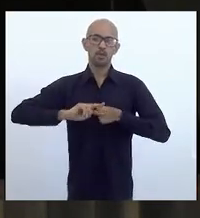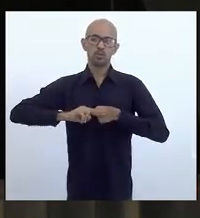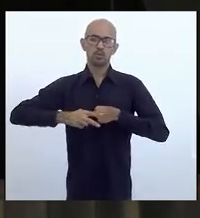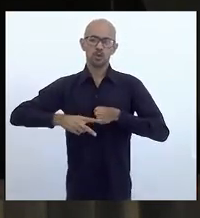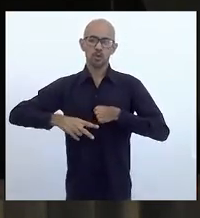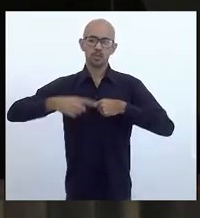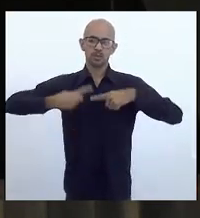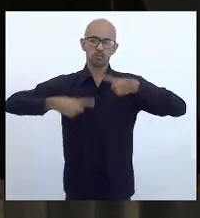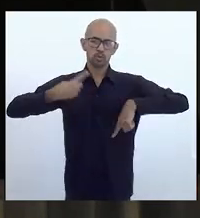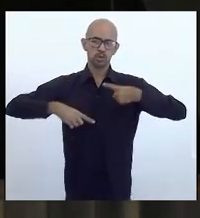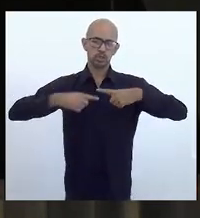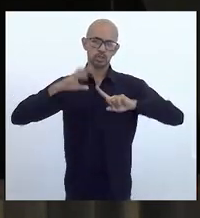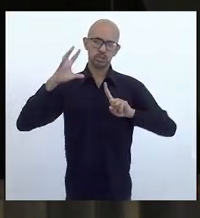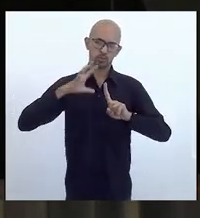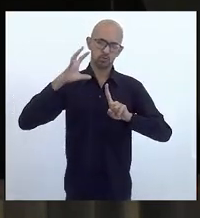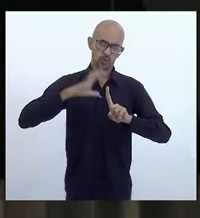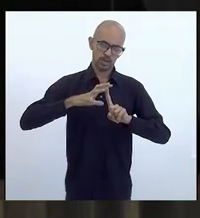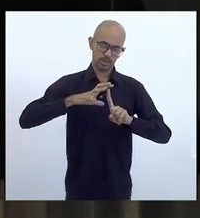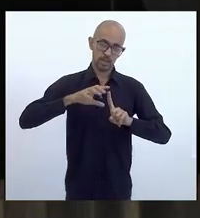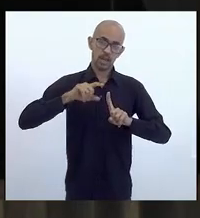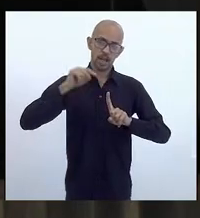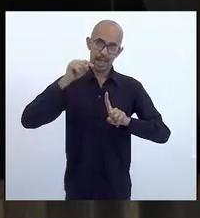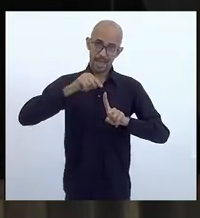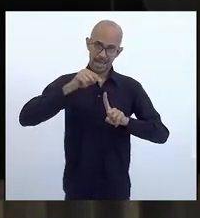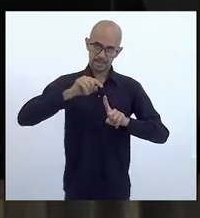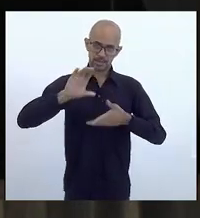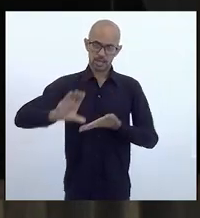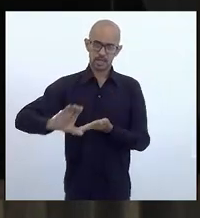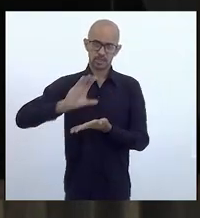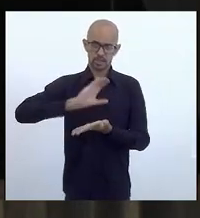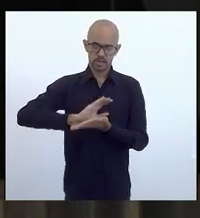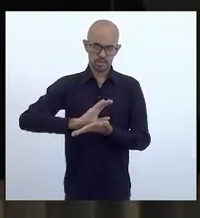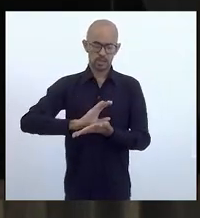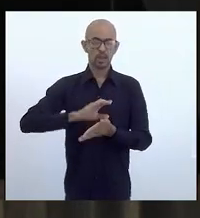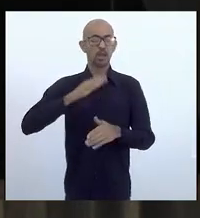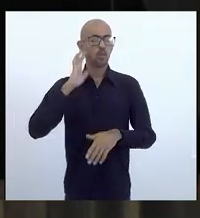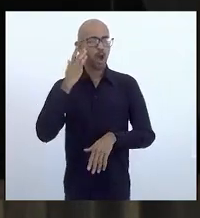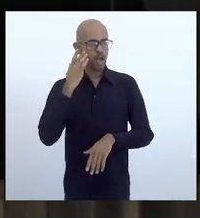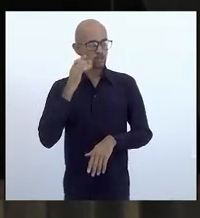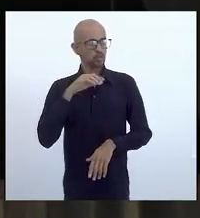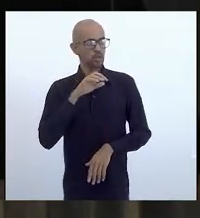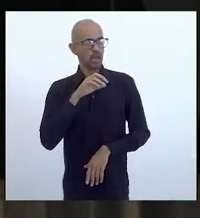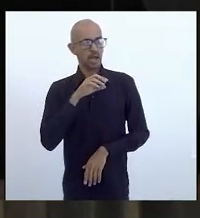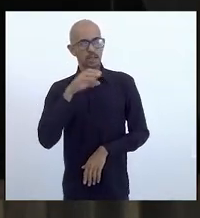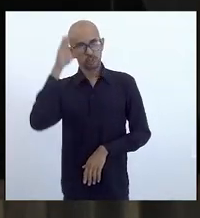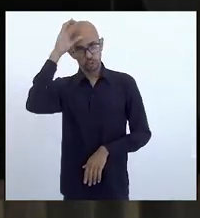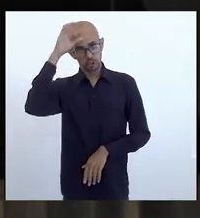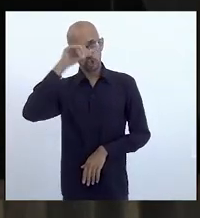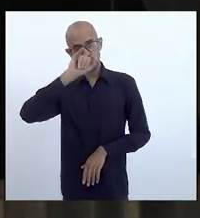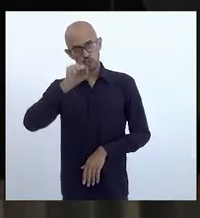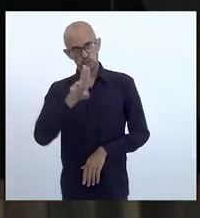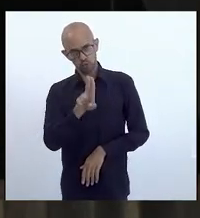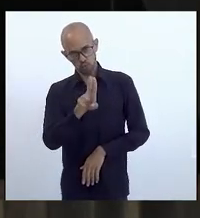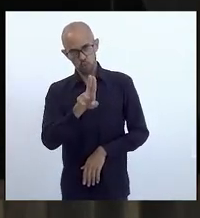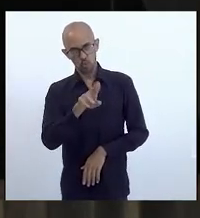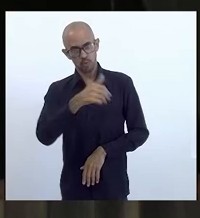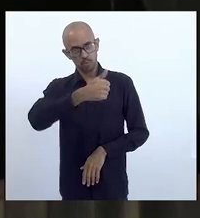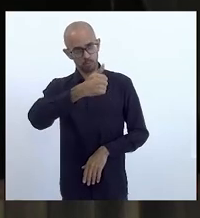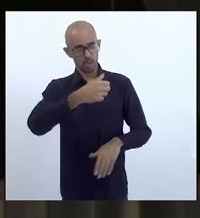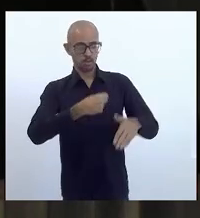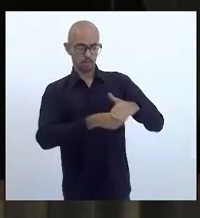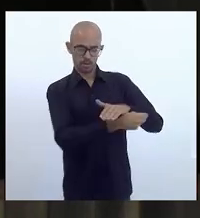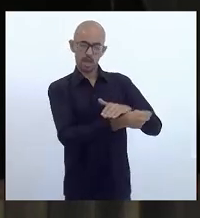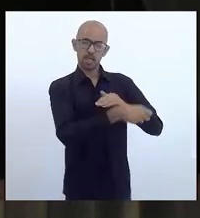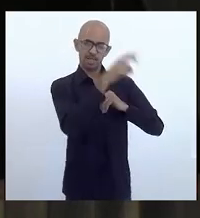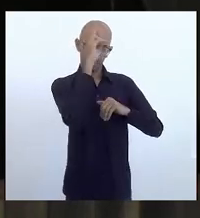diretamente nessa receita. Acho que a deputada Tia Ju, que já estava aqui, como eu, no seu primeiro mandato, vai se